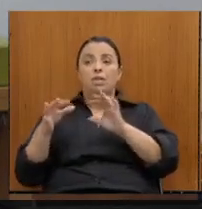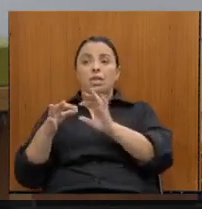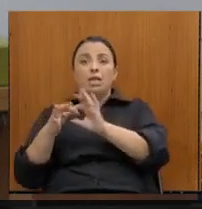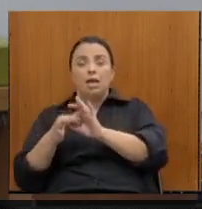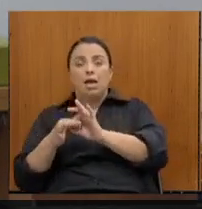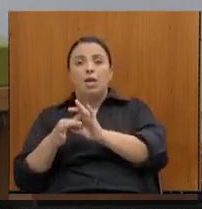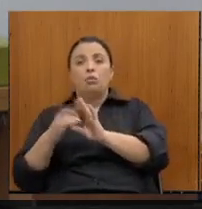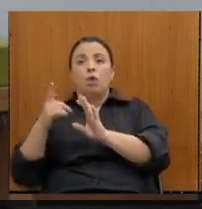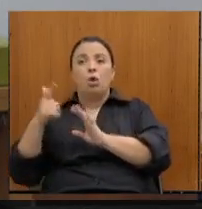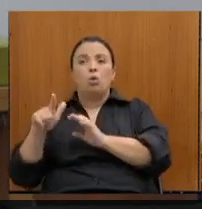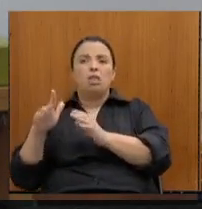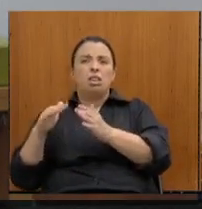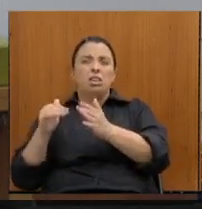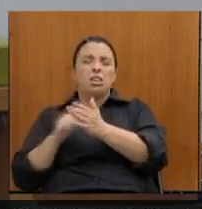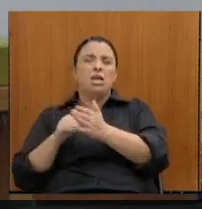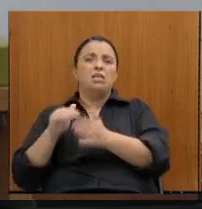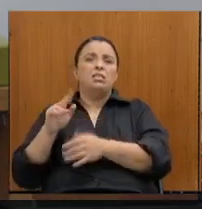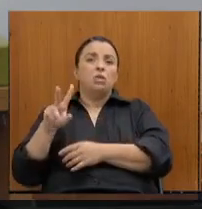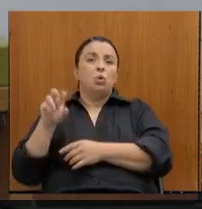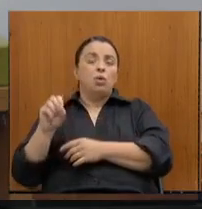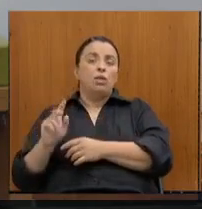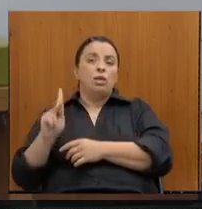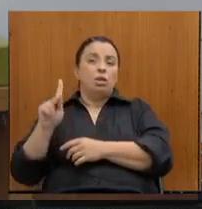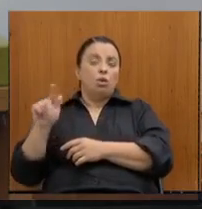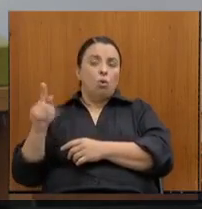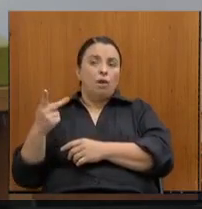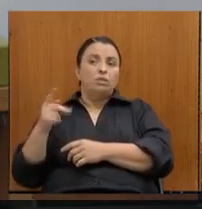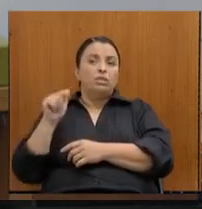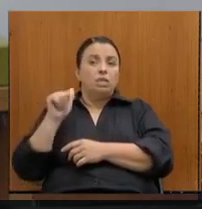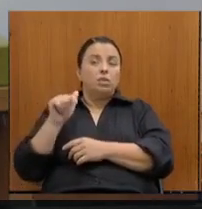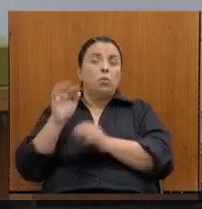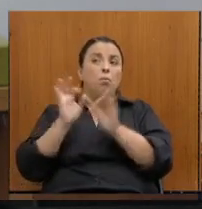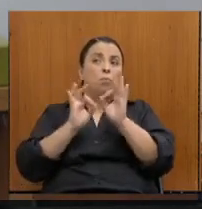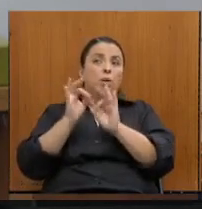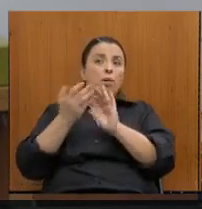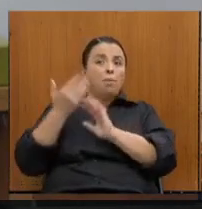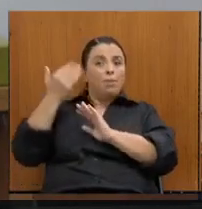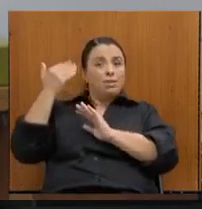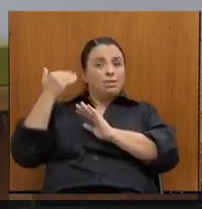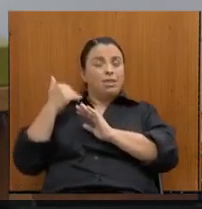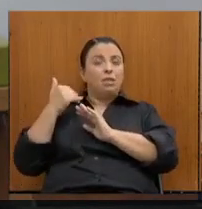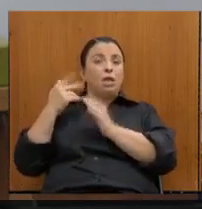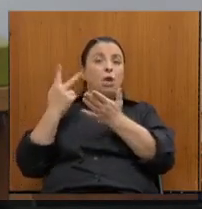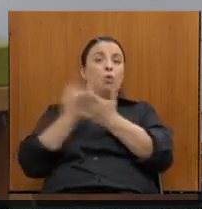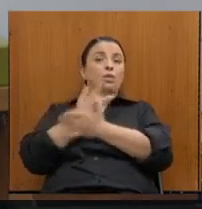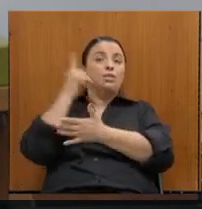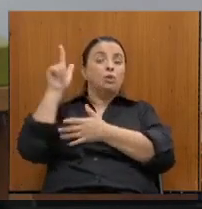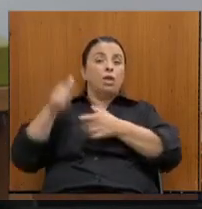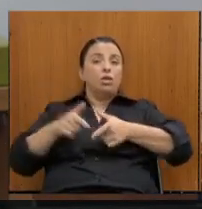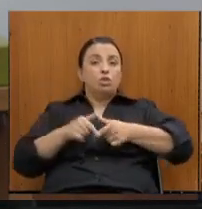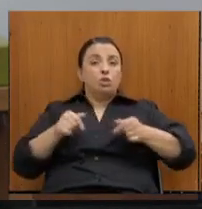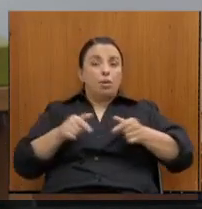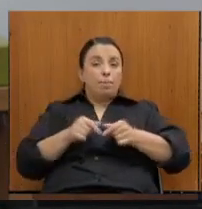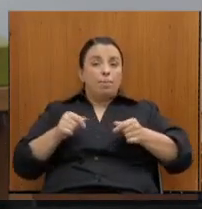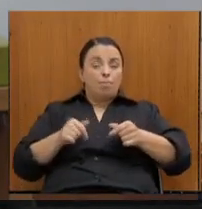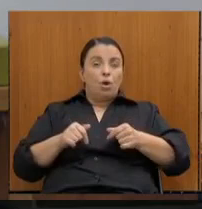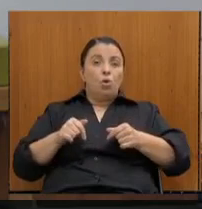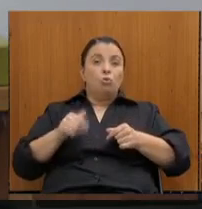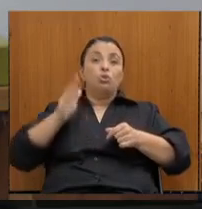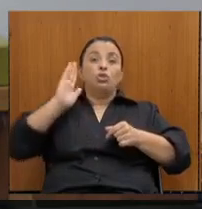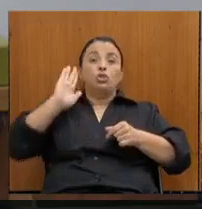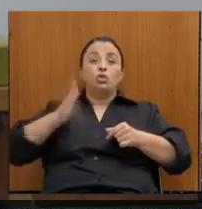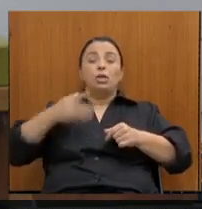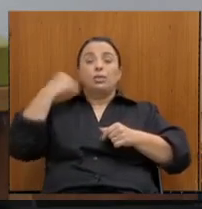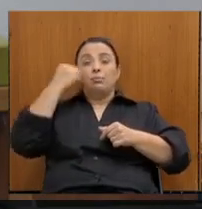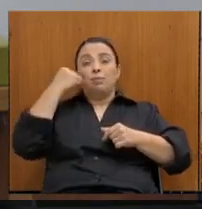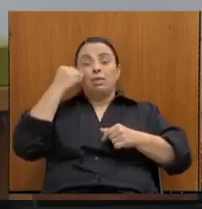desde 2009 chamado enefar quando em 2012 no Japão Ela já foi experimentada em